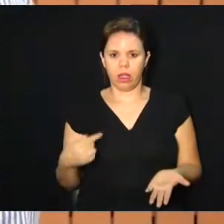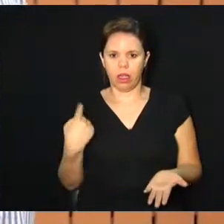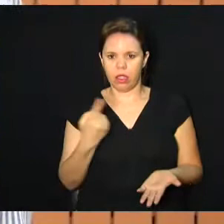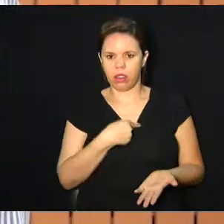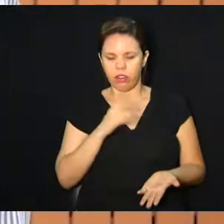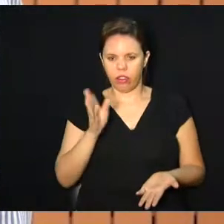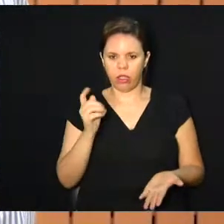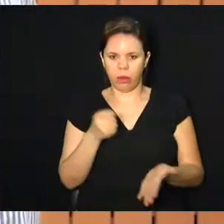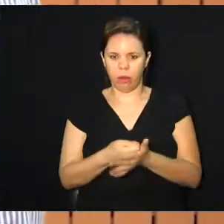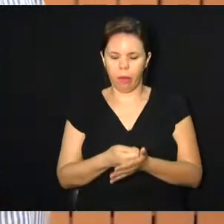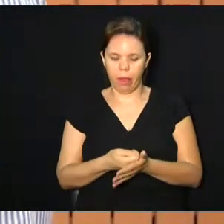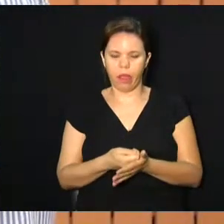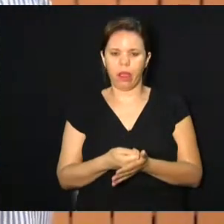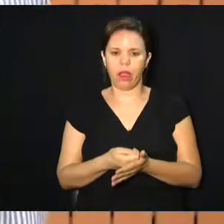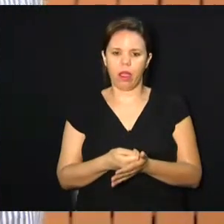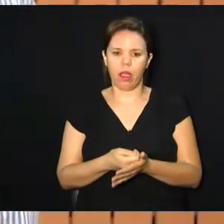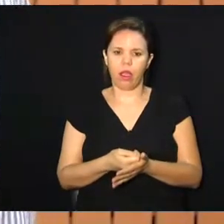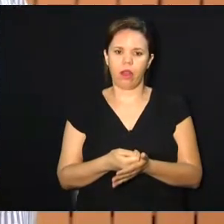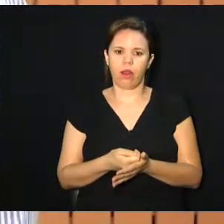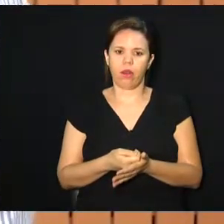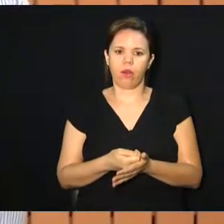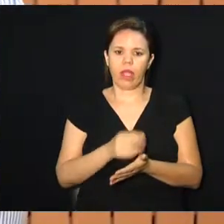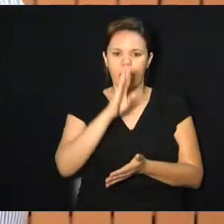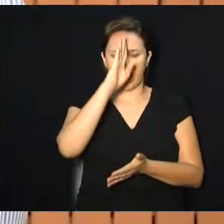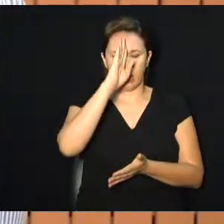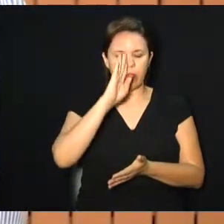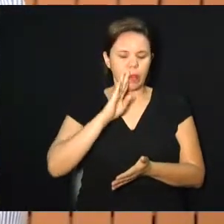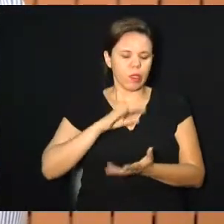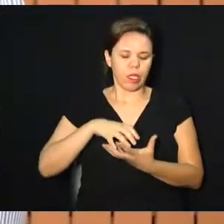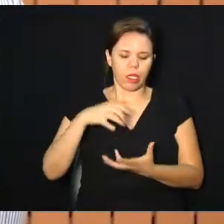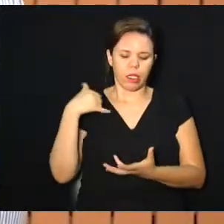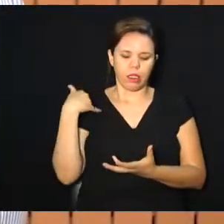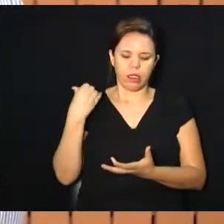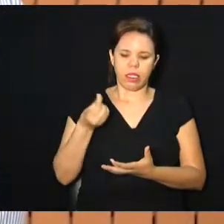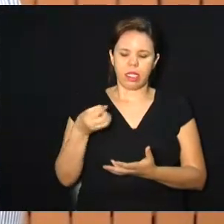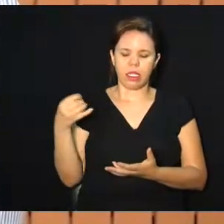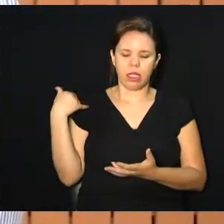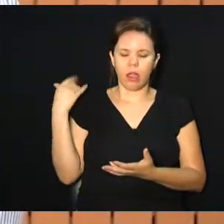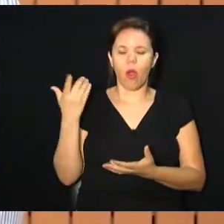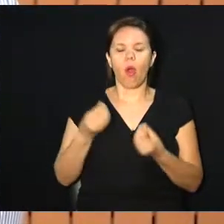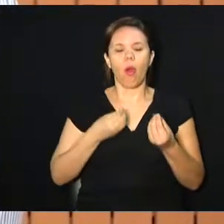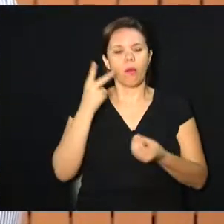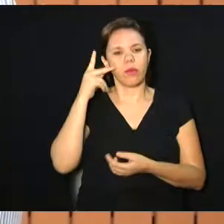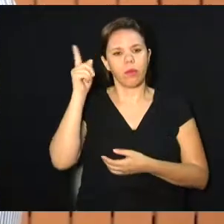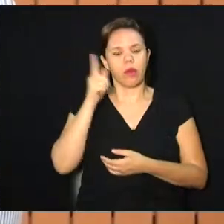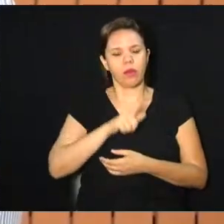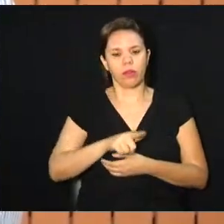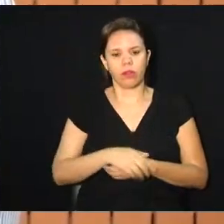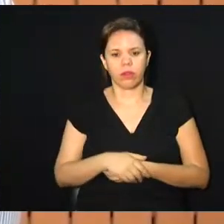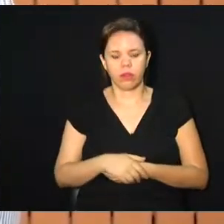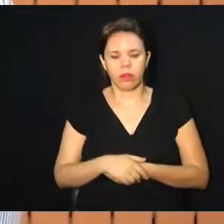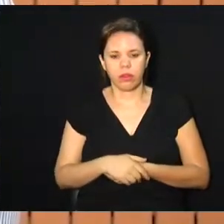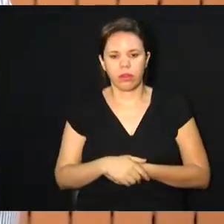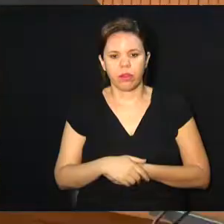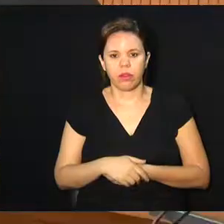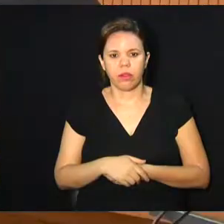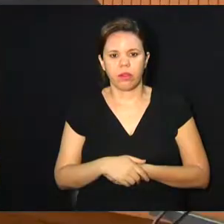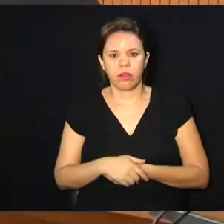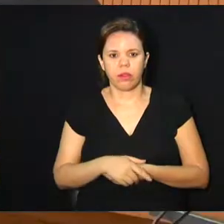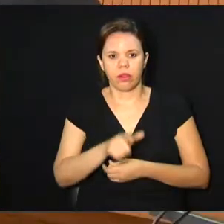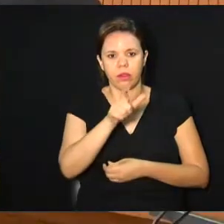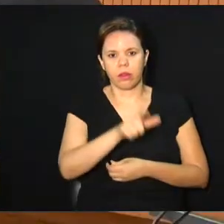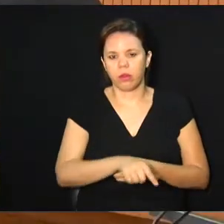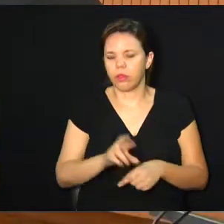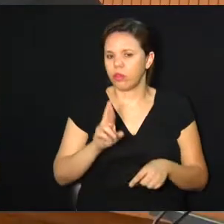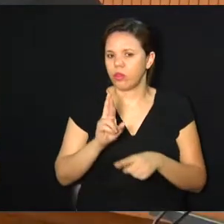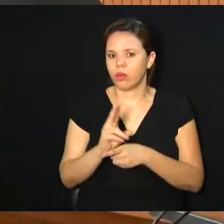Nós já estamos pagando a isenção. Porque como São Paulo consegue? Então, o que eu falei assim, a pessoa não